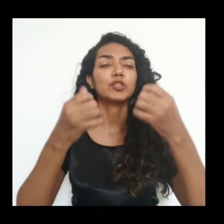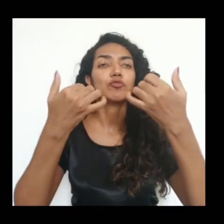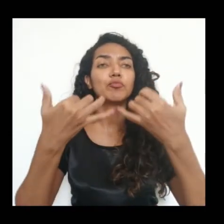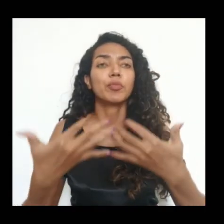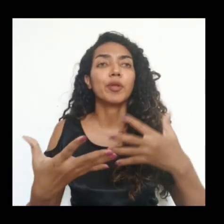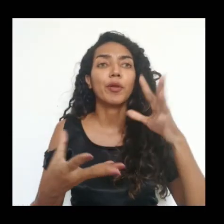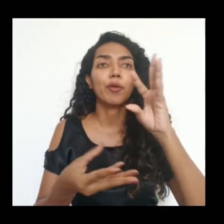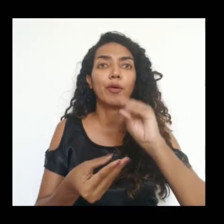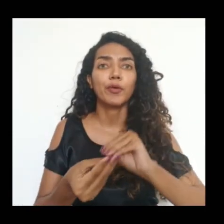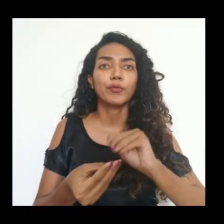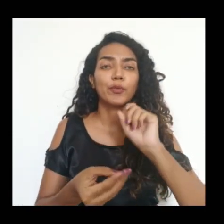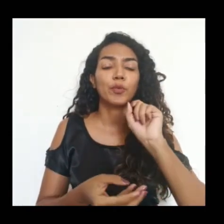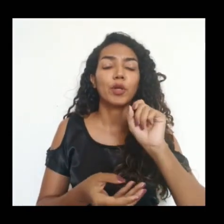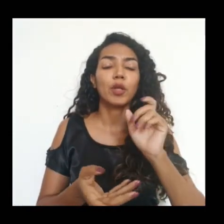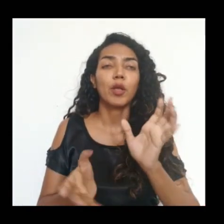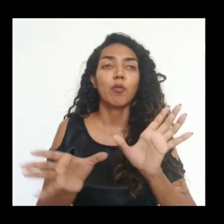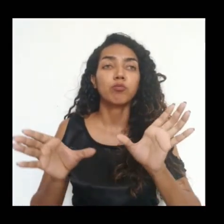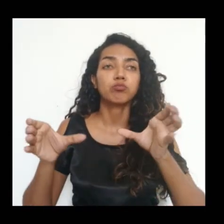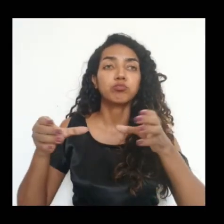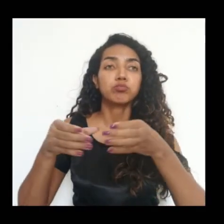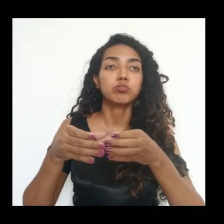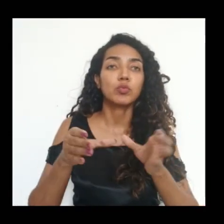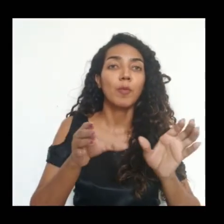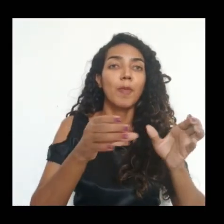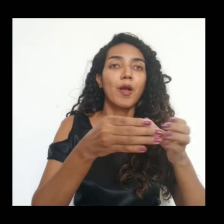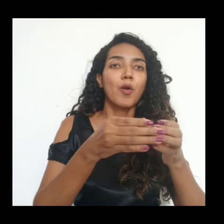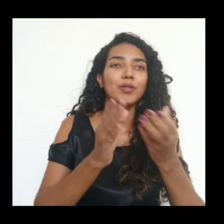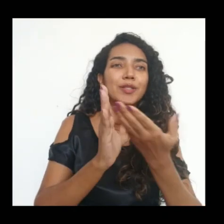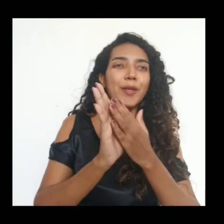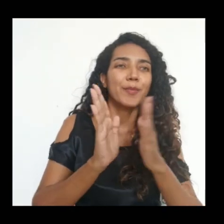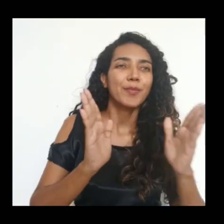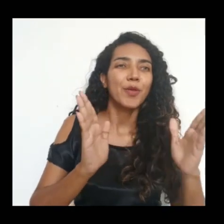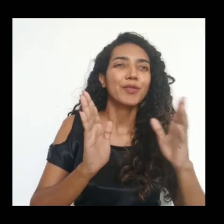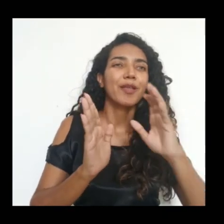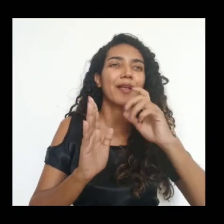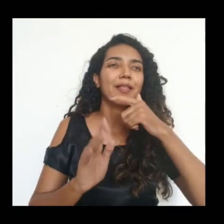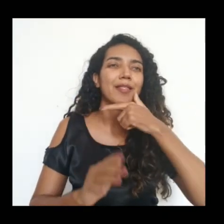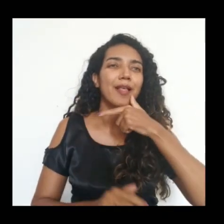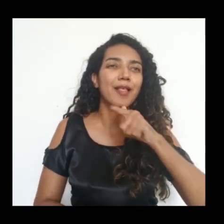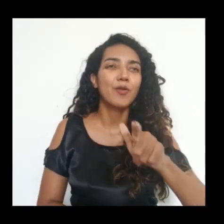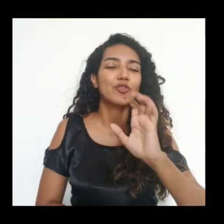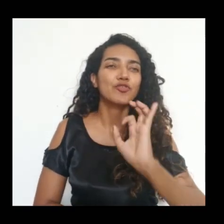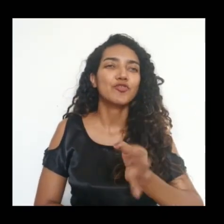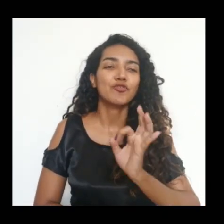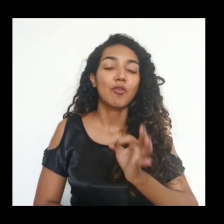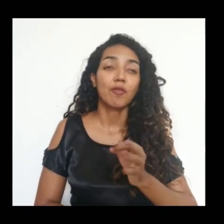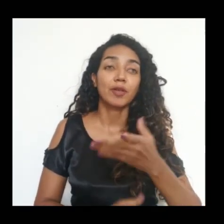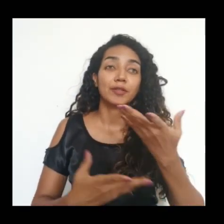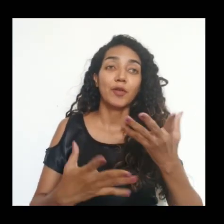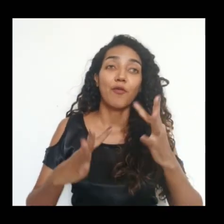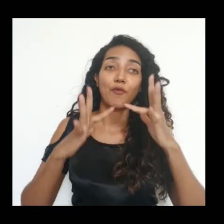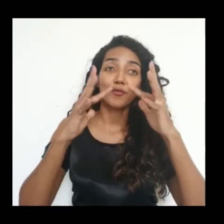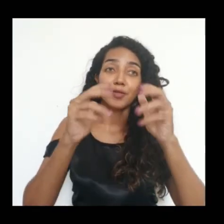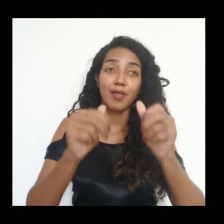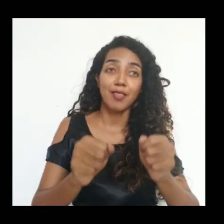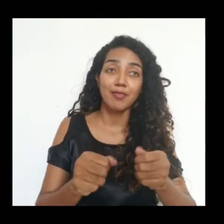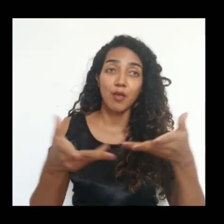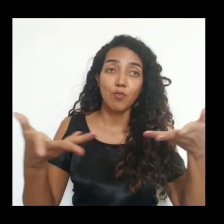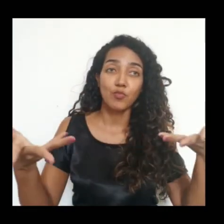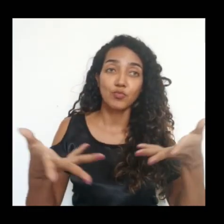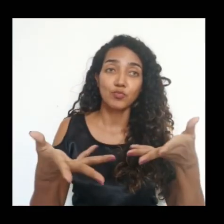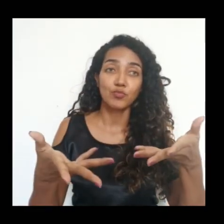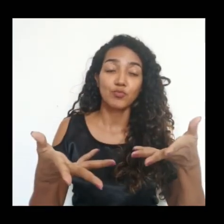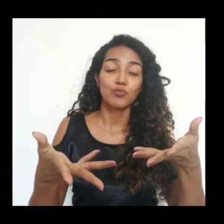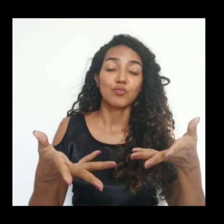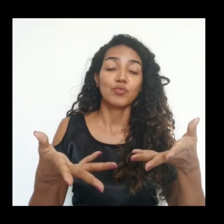os pacotes da biblioteca Java, né? Então, ficamos por aqui. É importante que a gente tenha esse